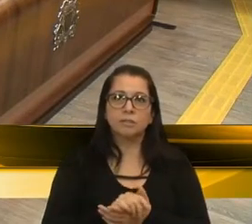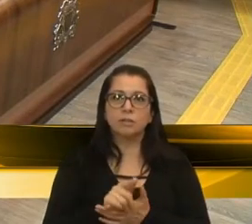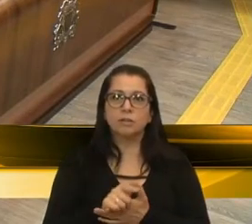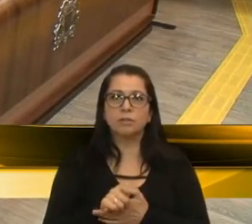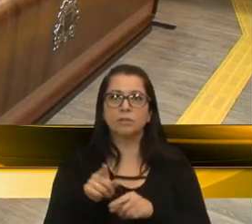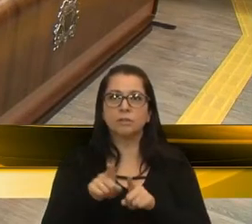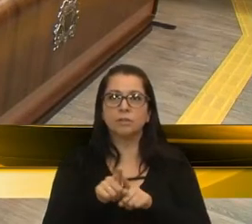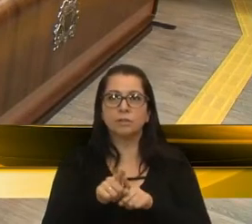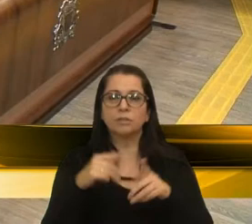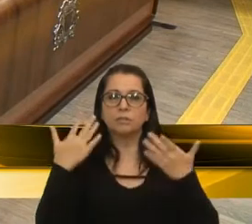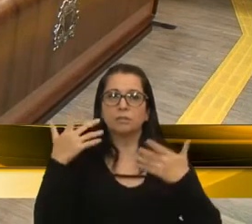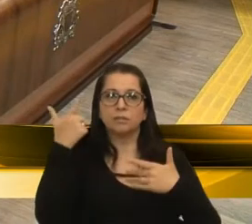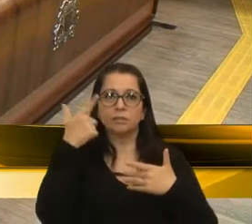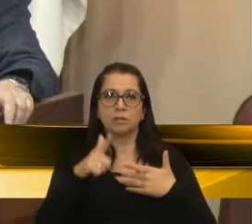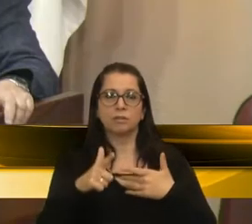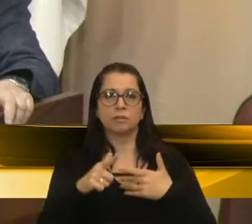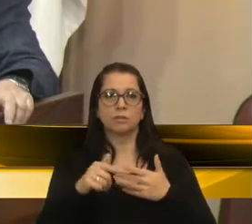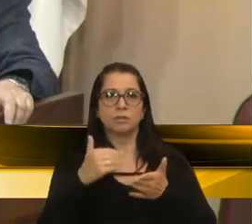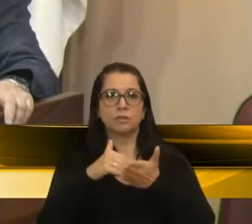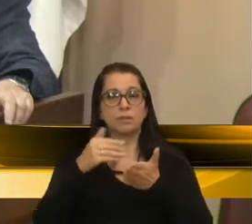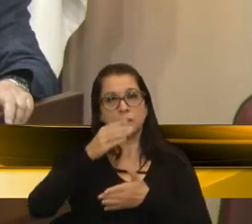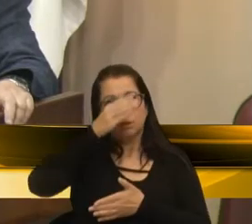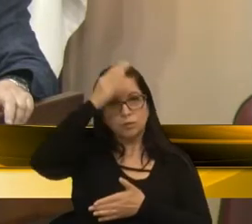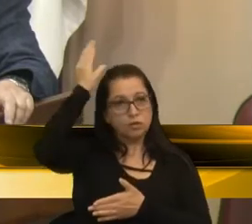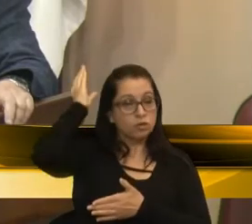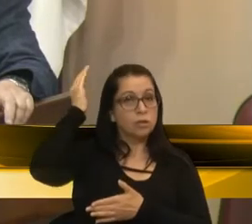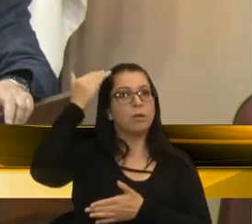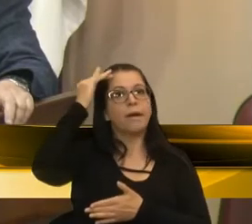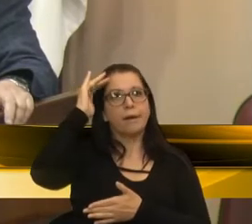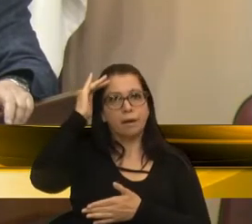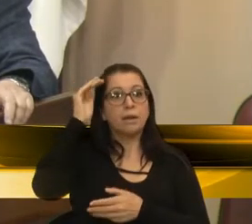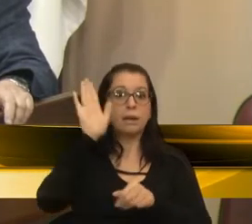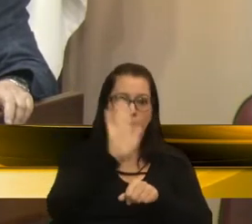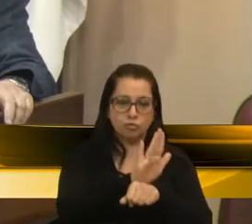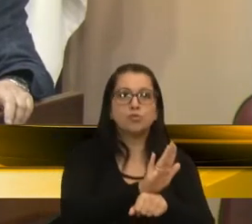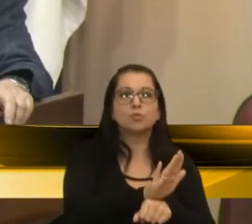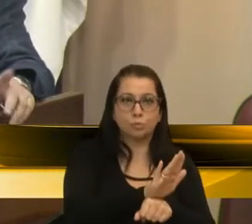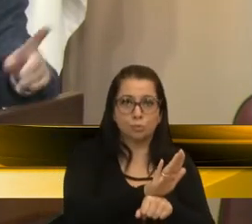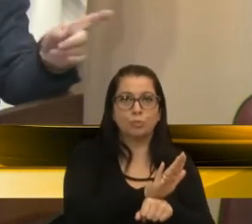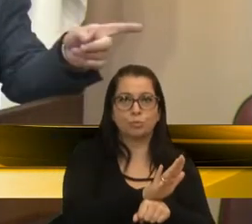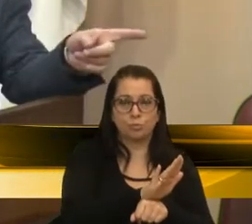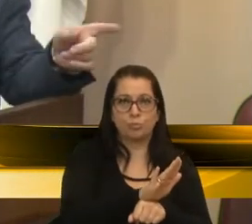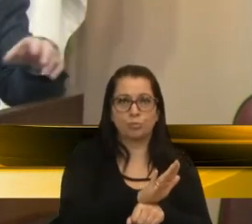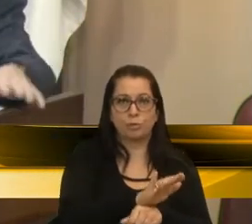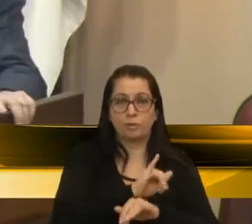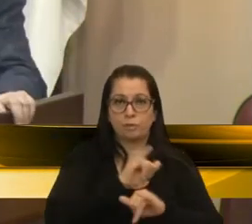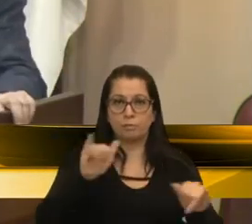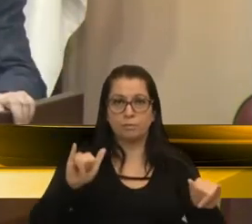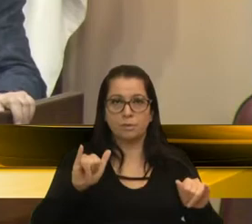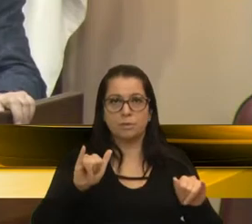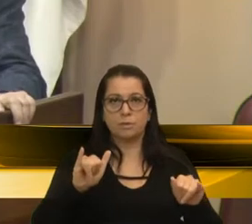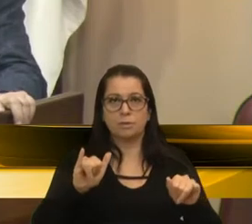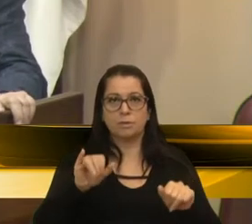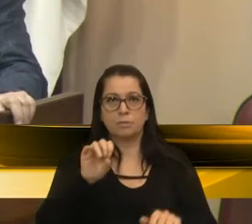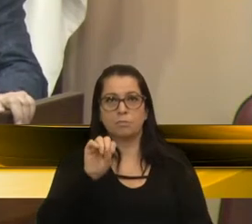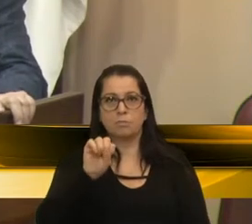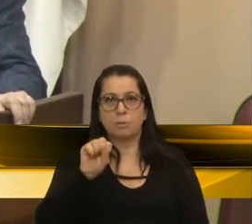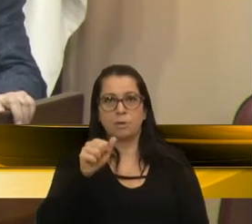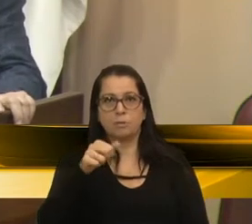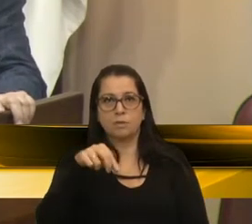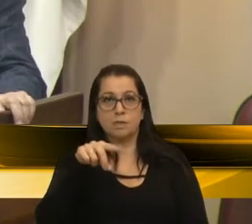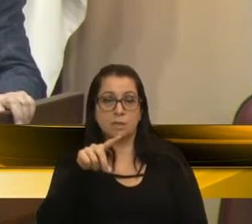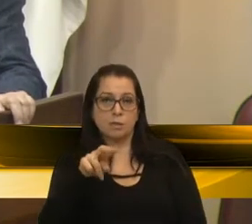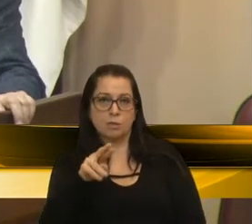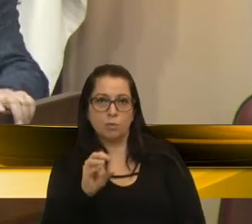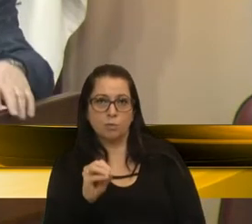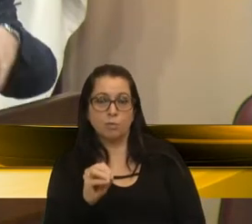Parabenizar mais uma vez o secretário Cristiano, porque ele interviu e colocou a informação dada pelo Sandro, e